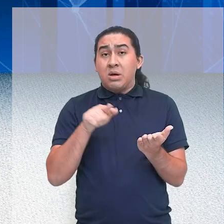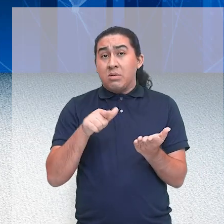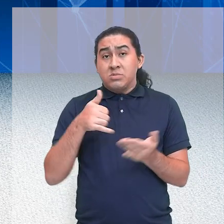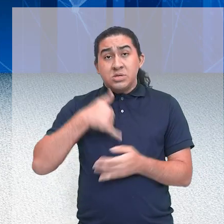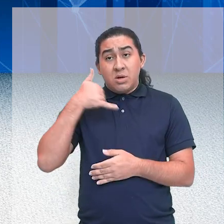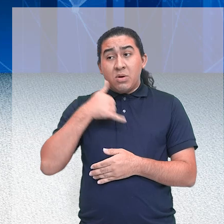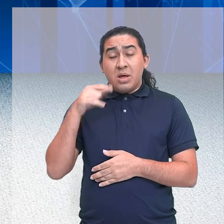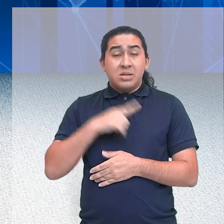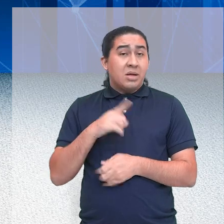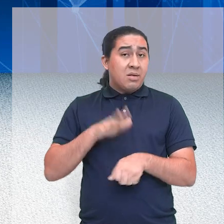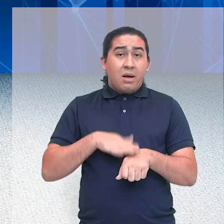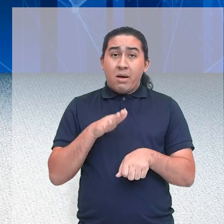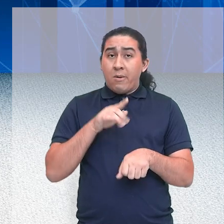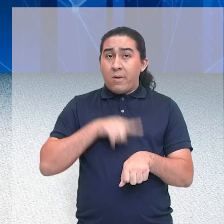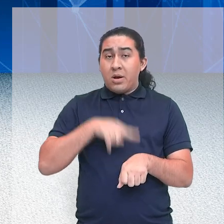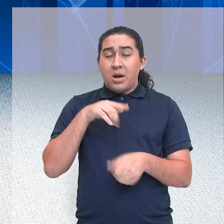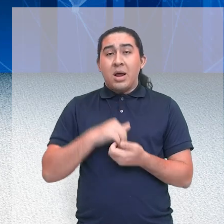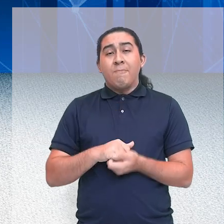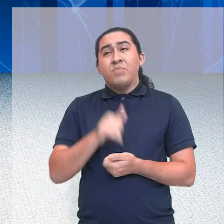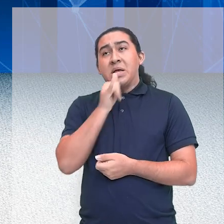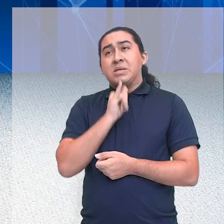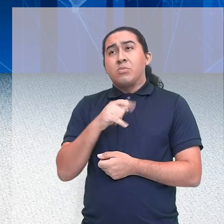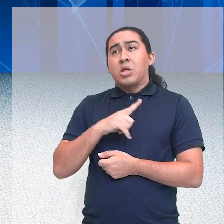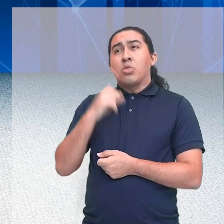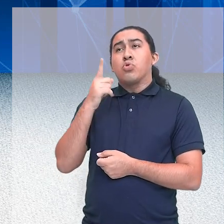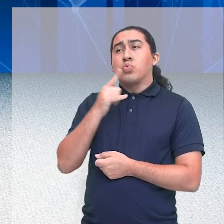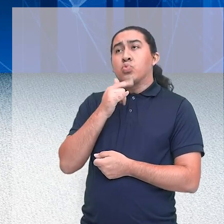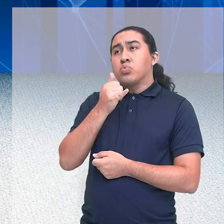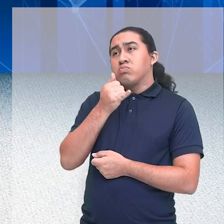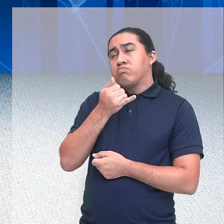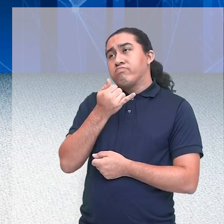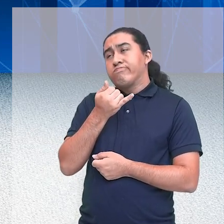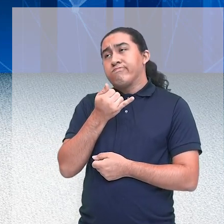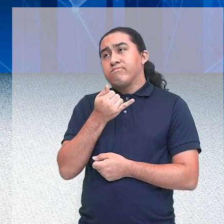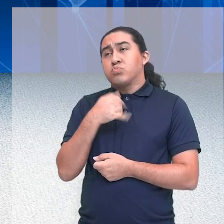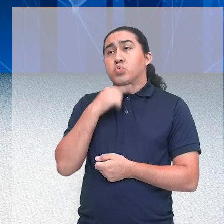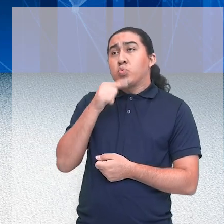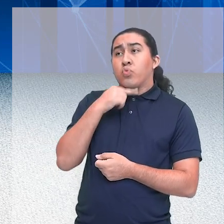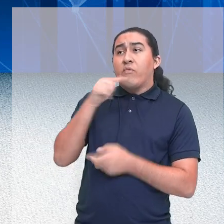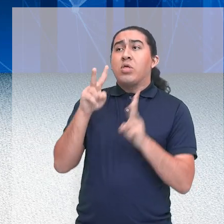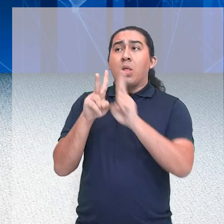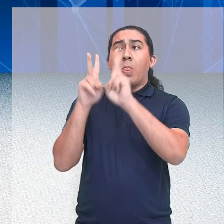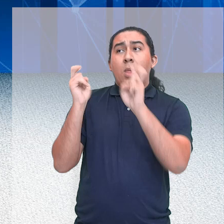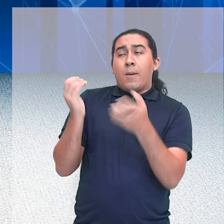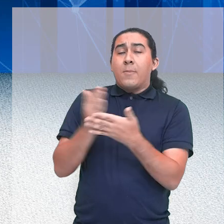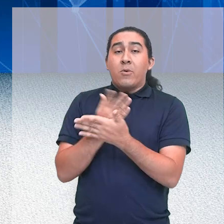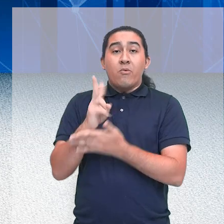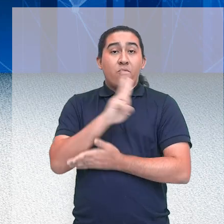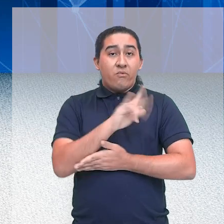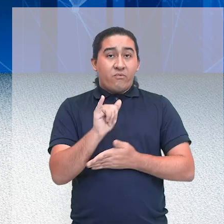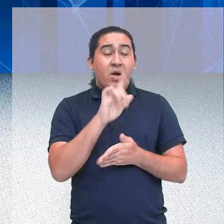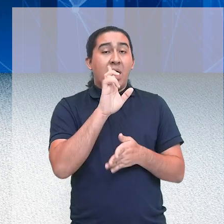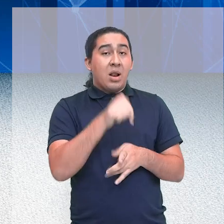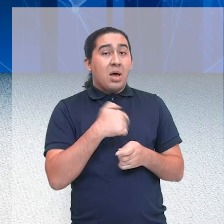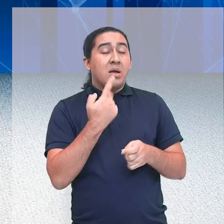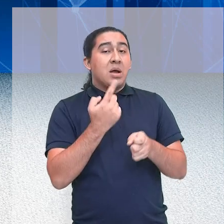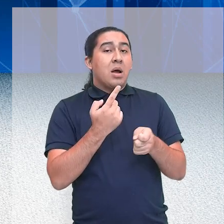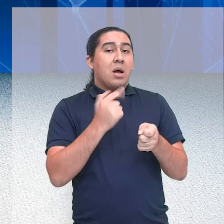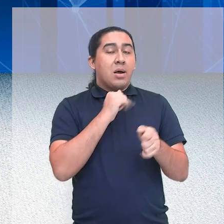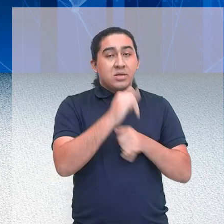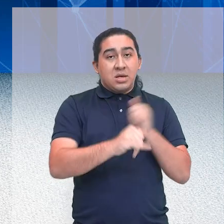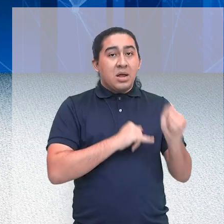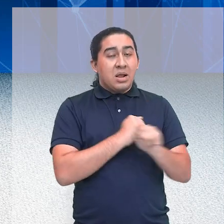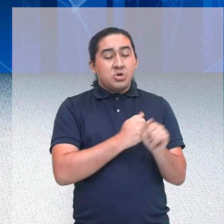essas informações. Eu estou com dúvida a respeito de um assunto da aula de educação física, eu vou lá, corro lá na internet e tiro a